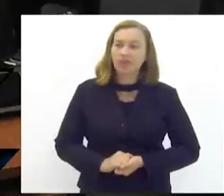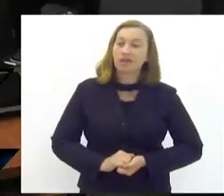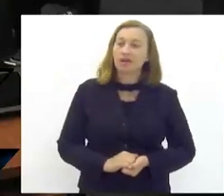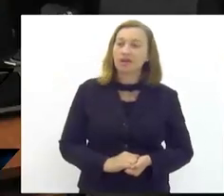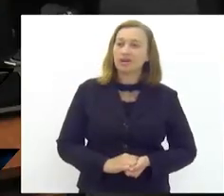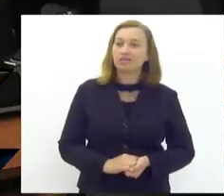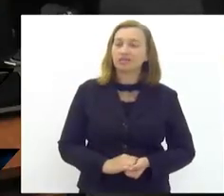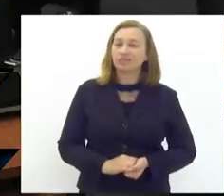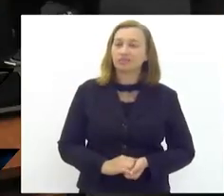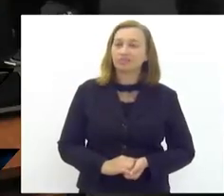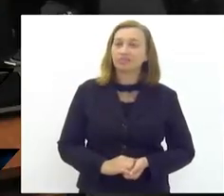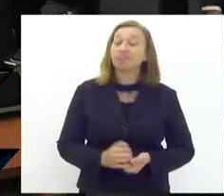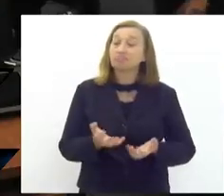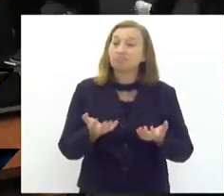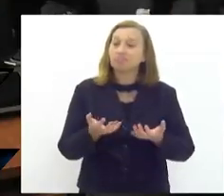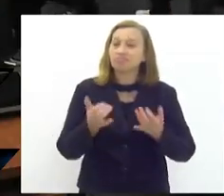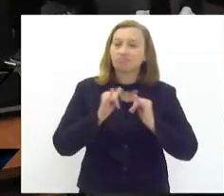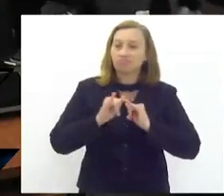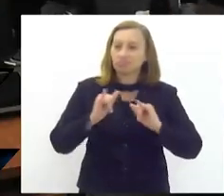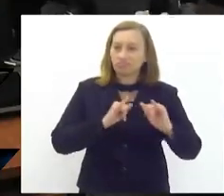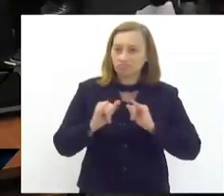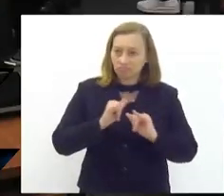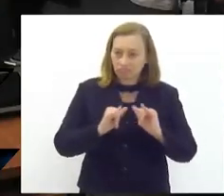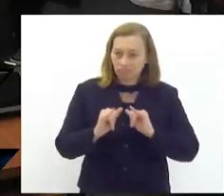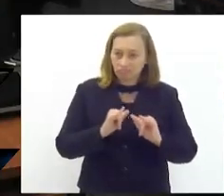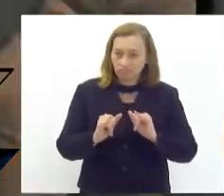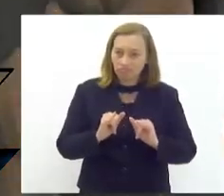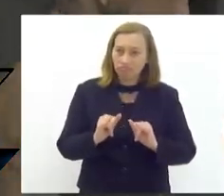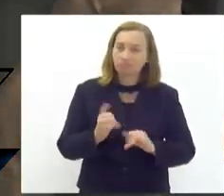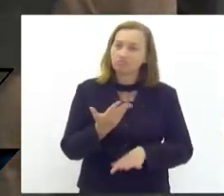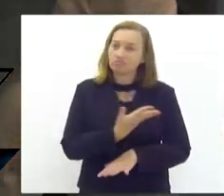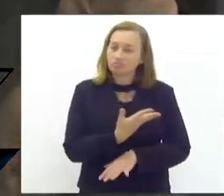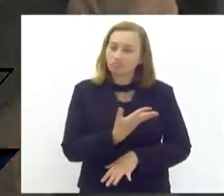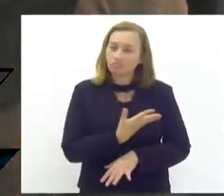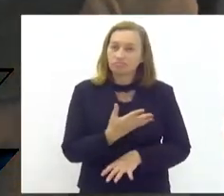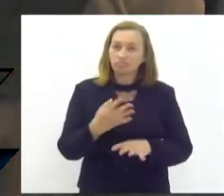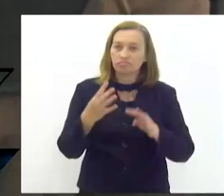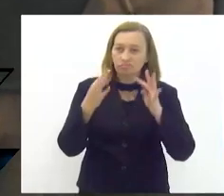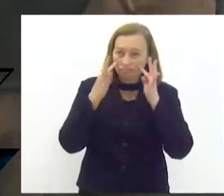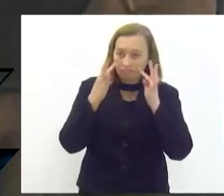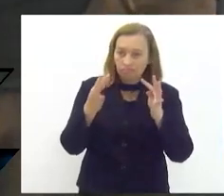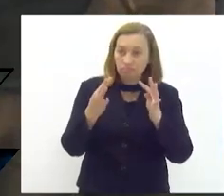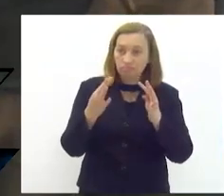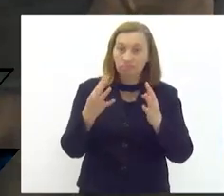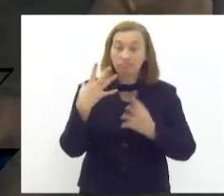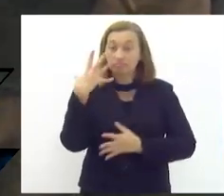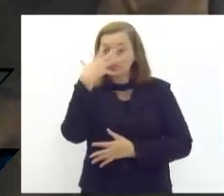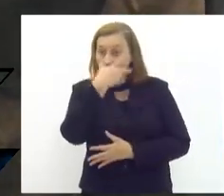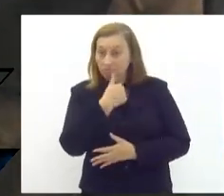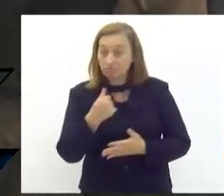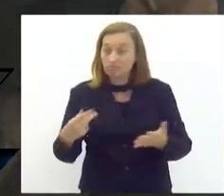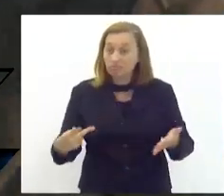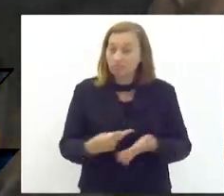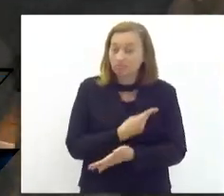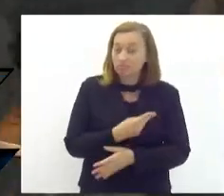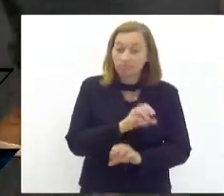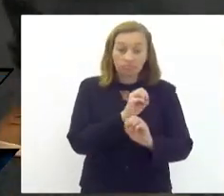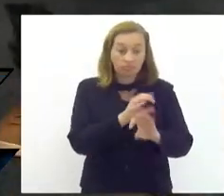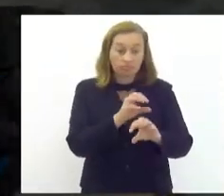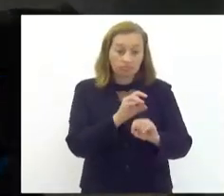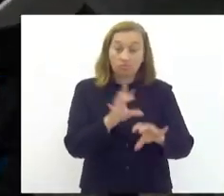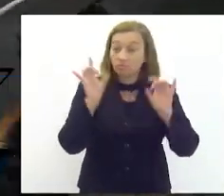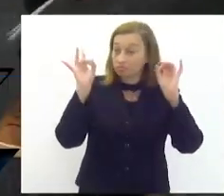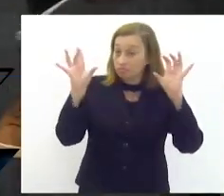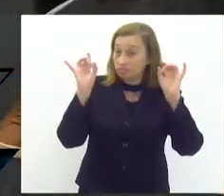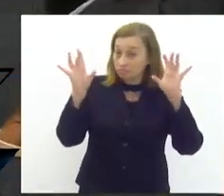Presidente eu queria informar aos meus pares que o testemunhei uma bela demonstração de Educação Especial e